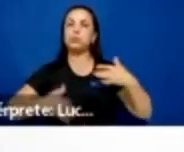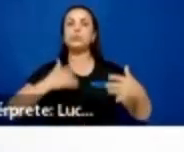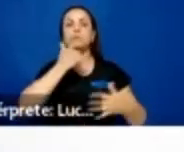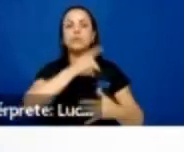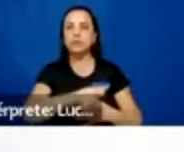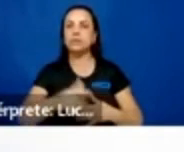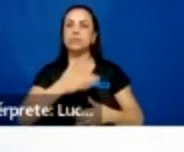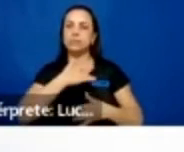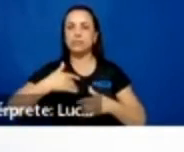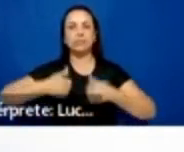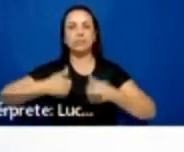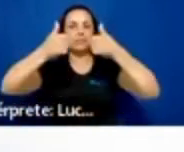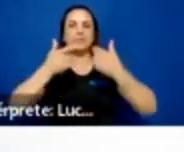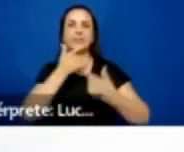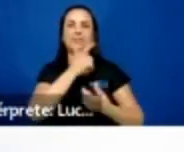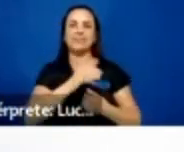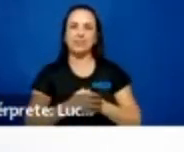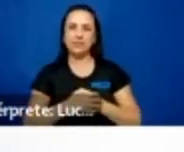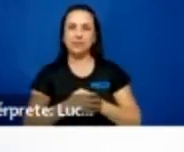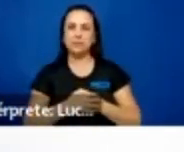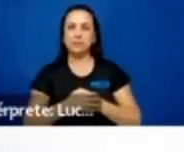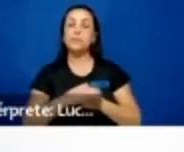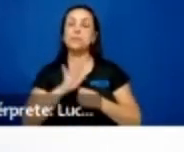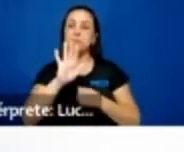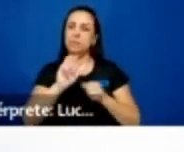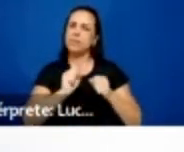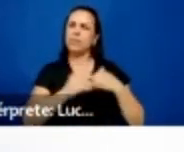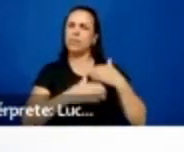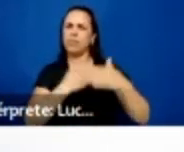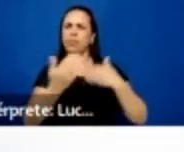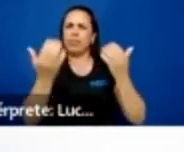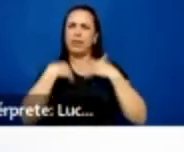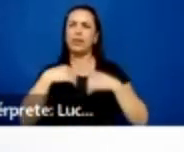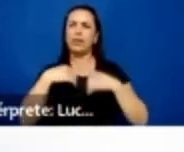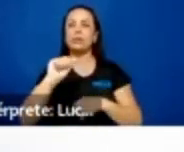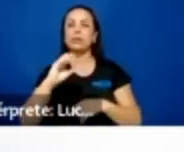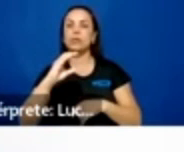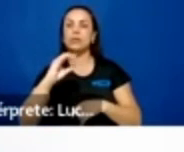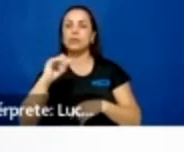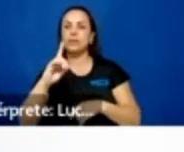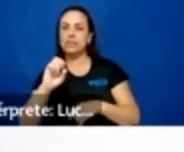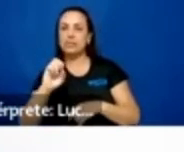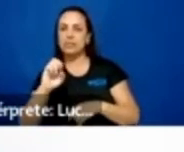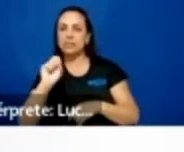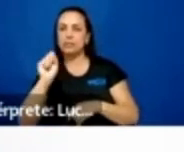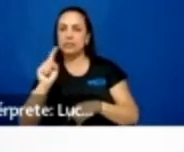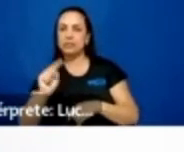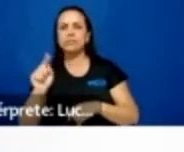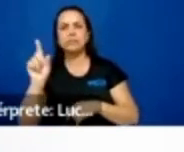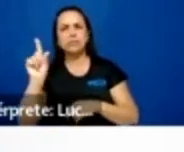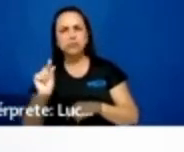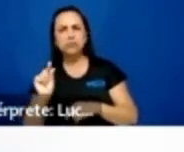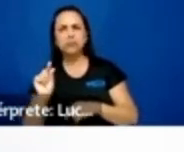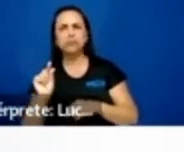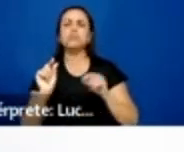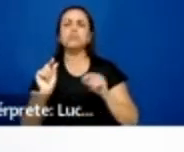reduziu. Não quer dizer que você não possa ter, mas se você eliminar o